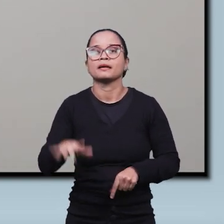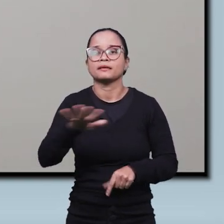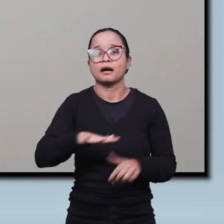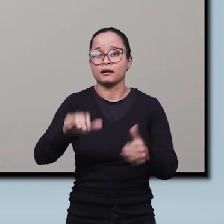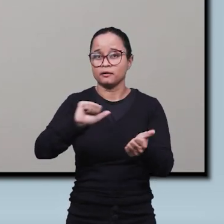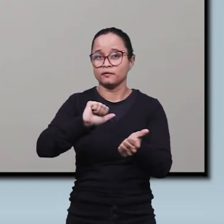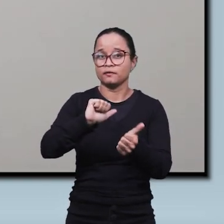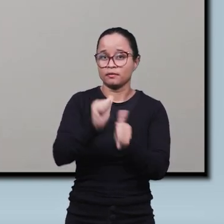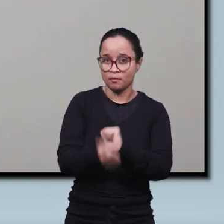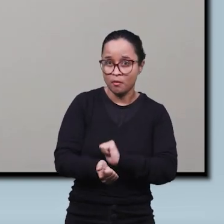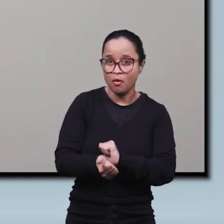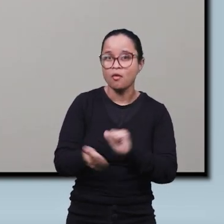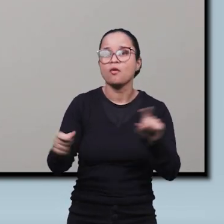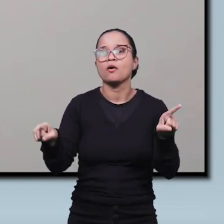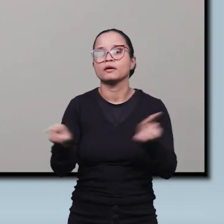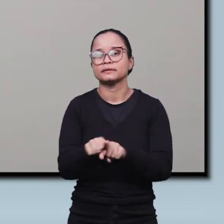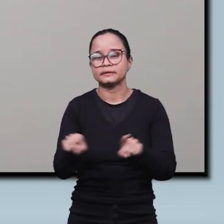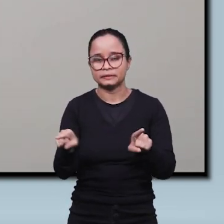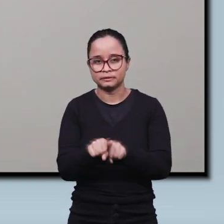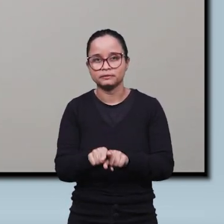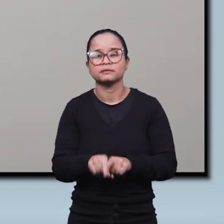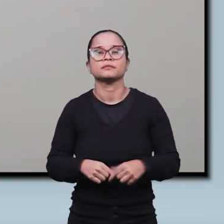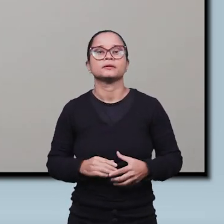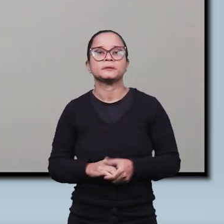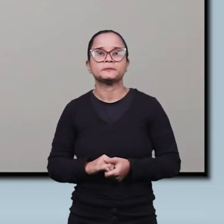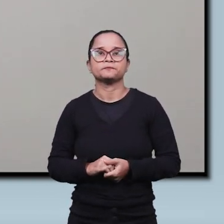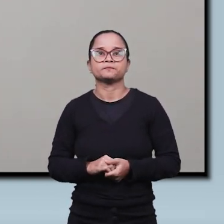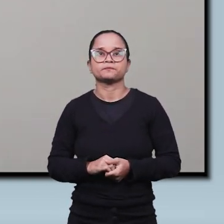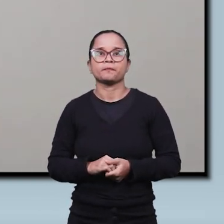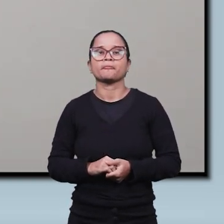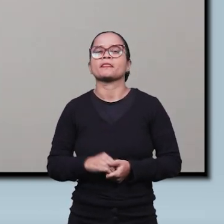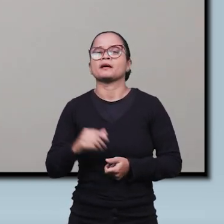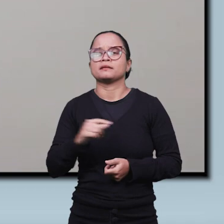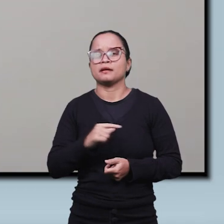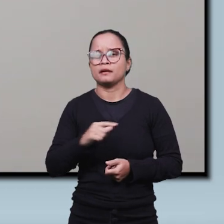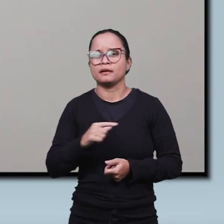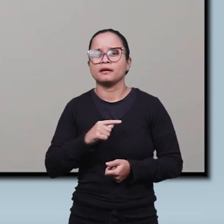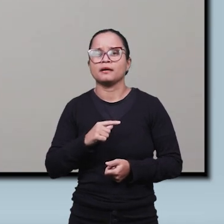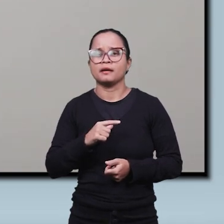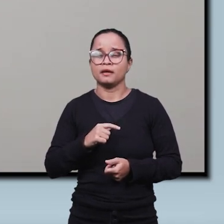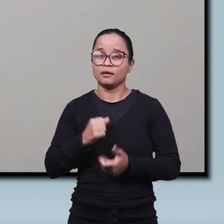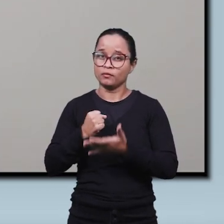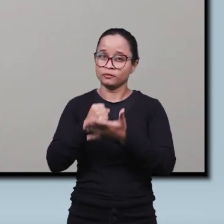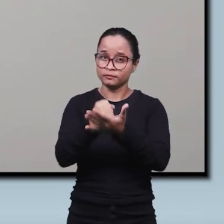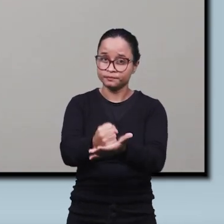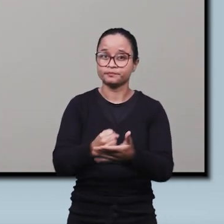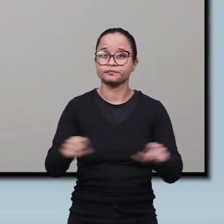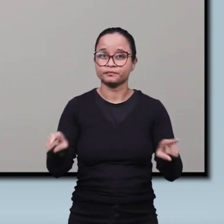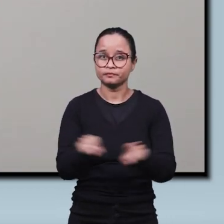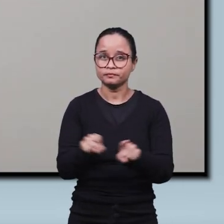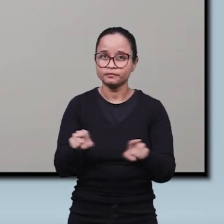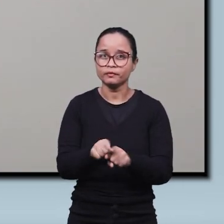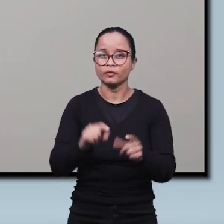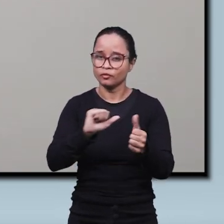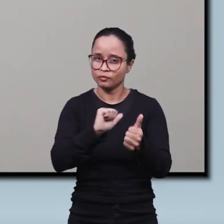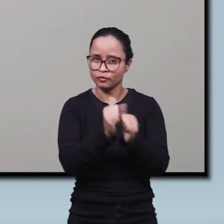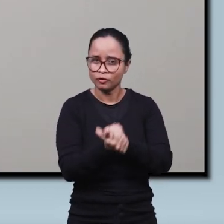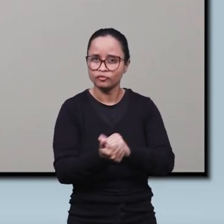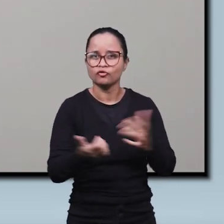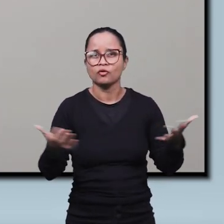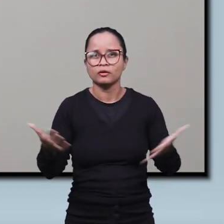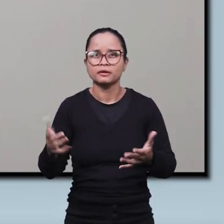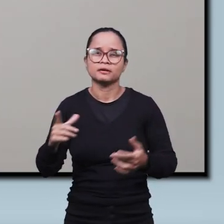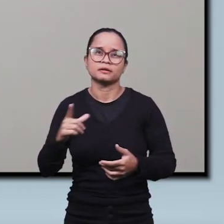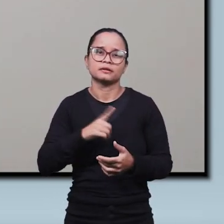lazer, também o acesso e recursos de acessibilidade, né? No esporte, hoje